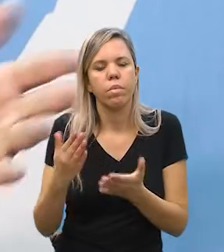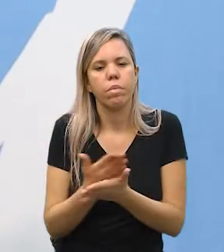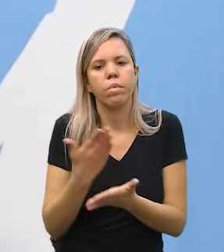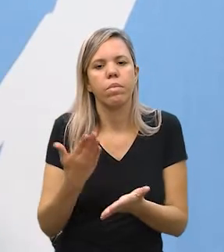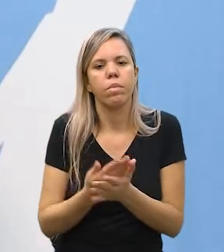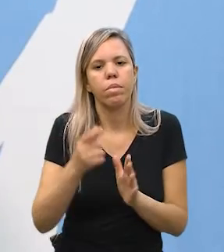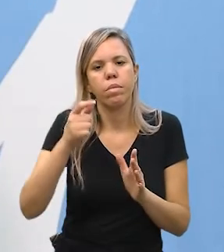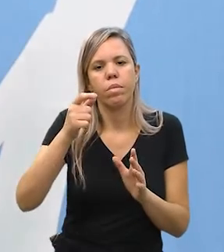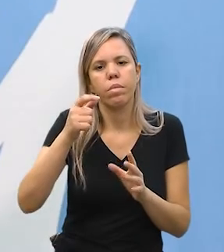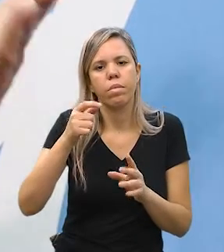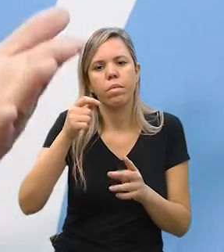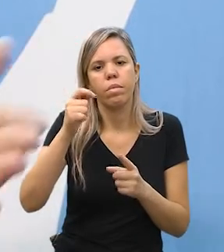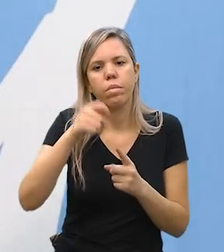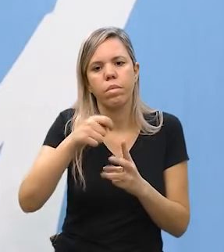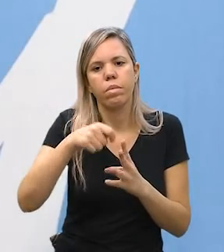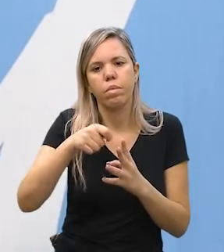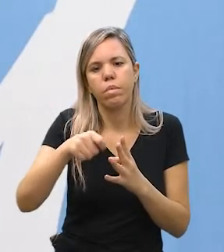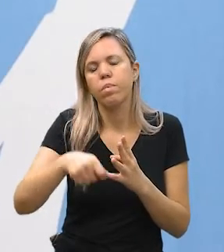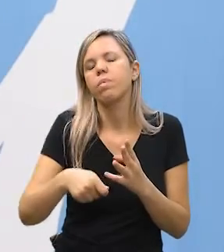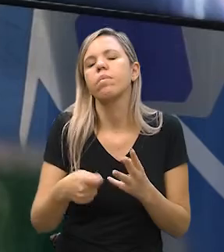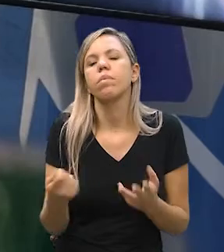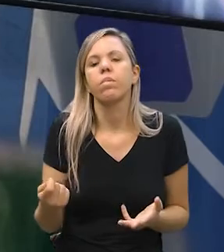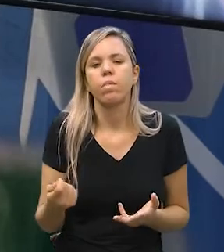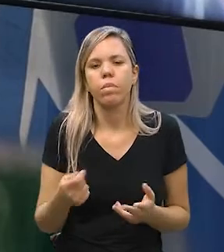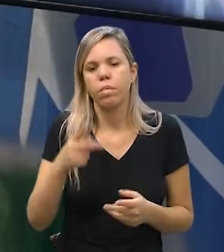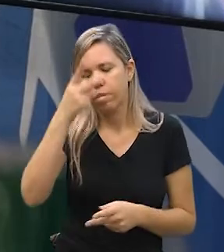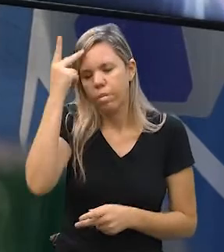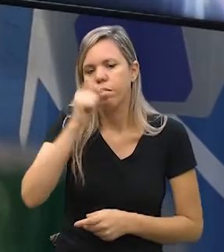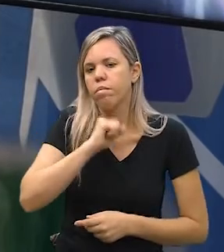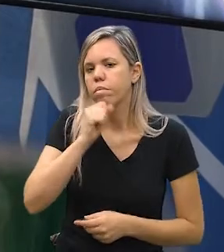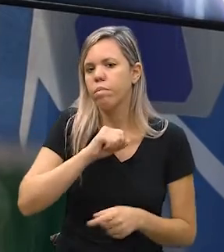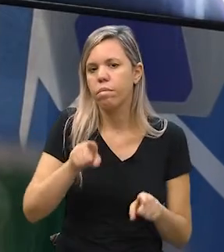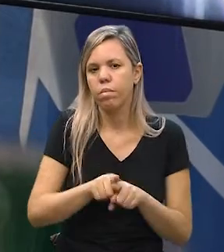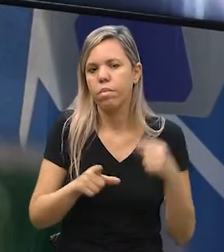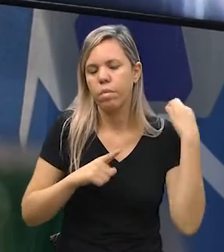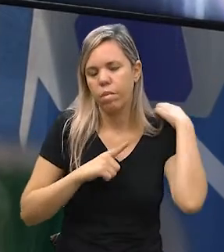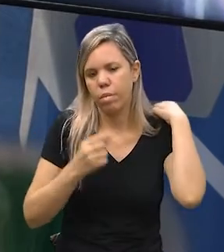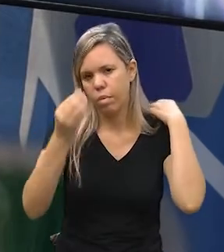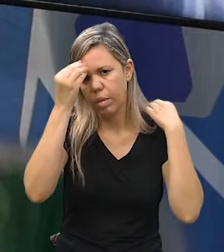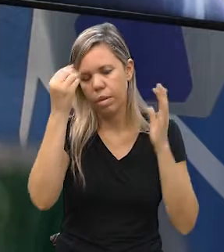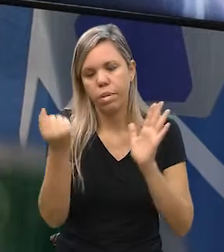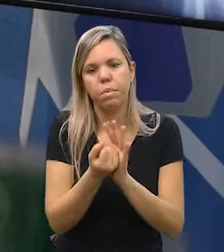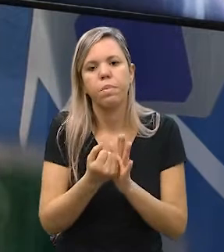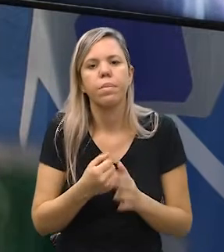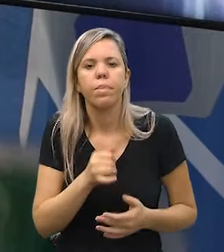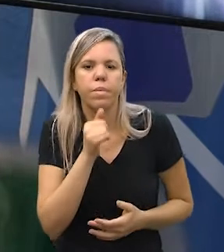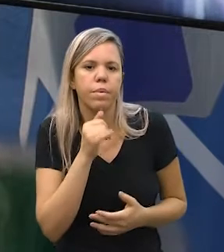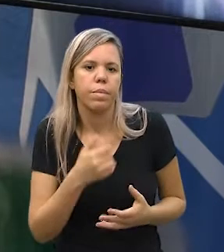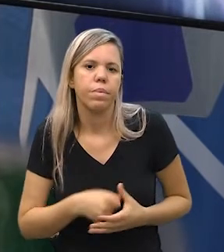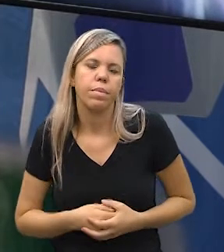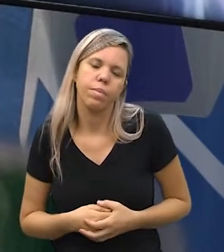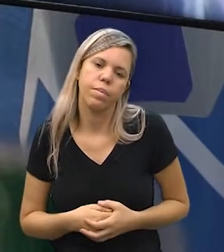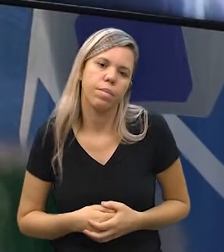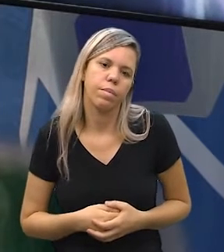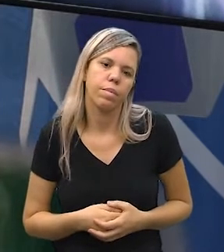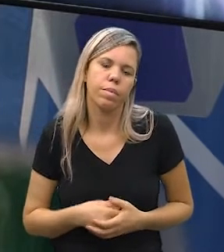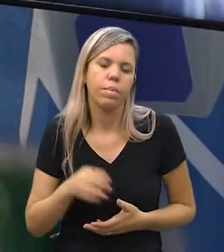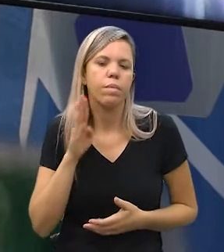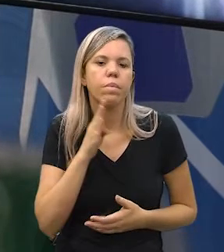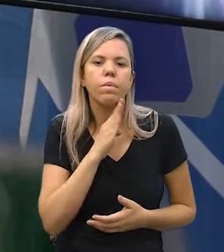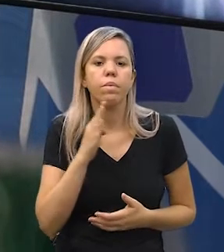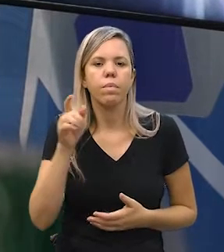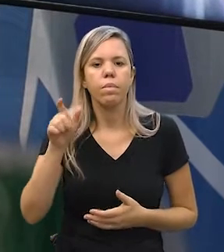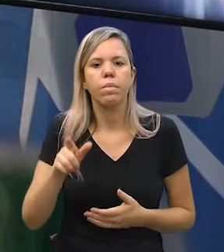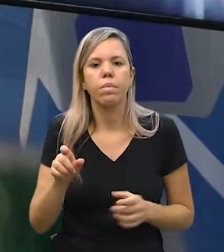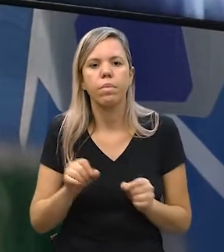você citou os personagens um pouco mais idosos, mas também tem um personagem bem marcante que é um bar, né?